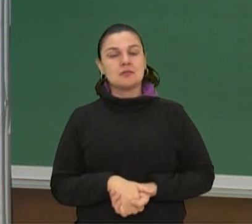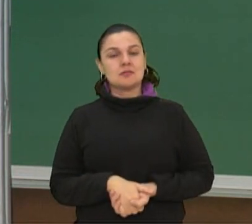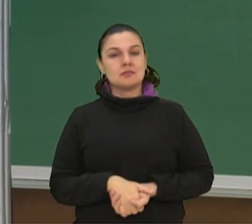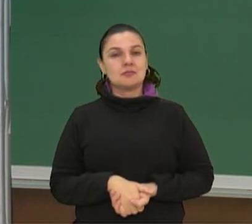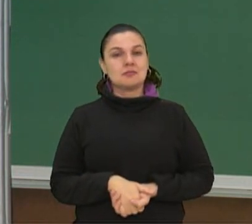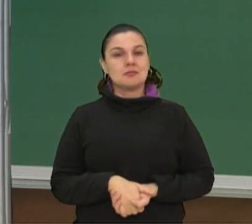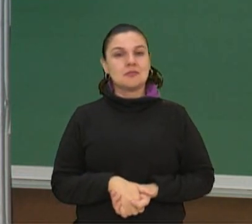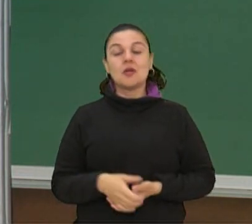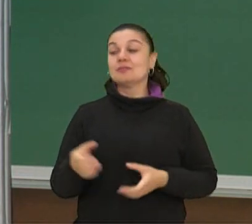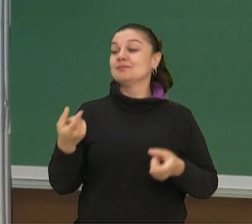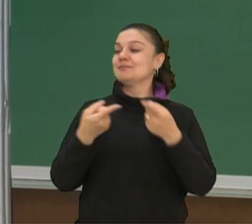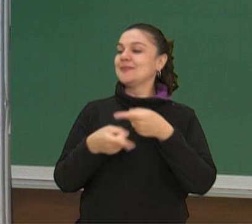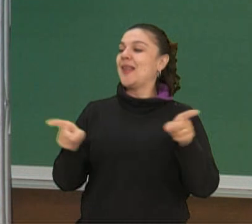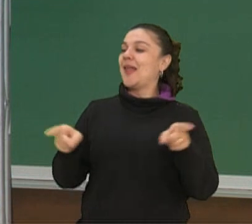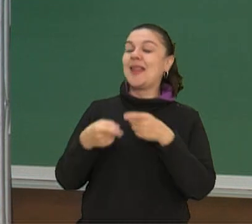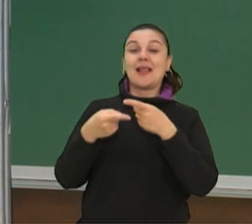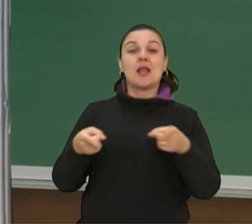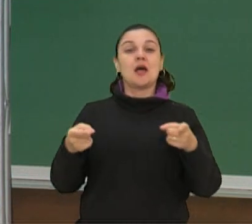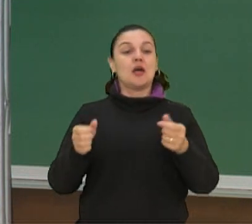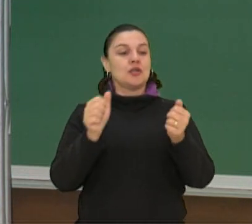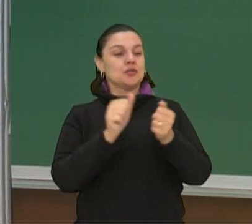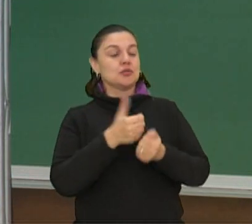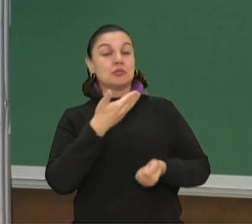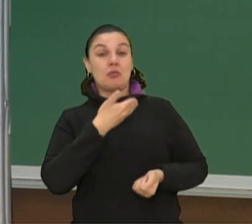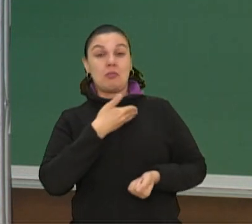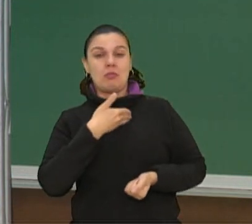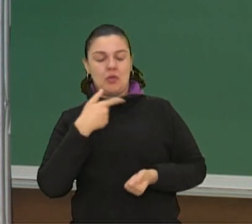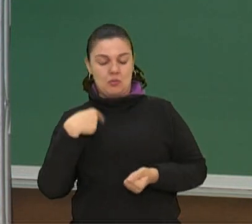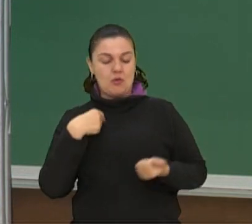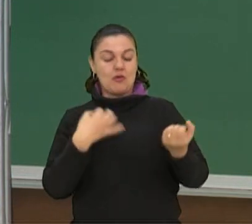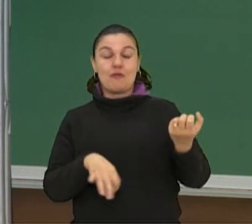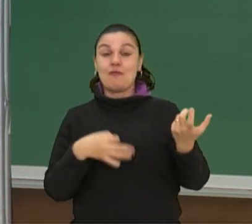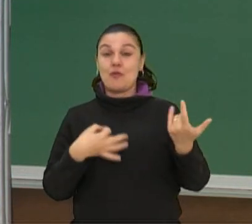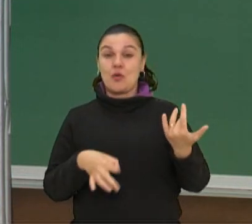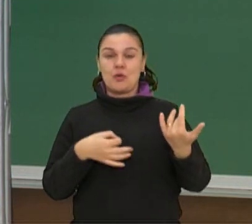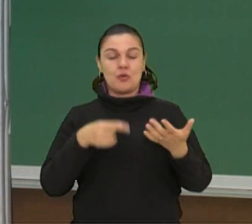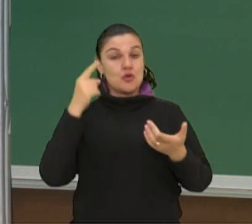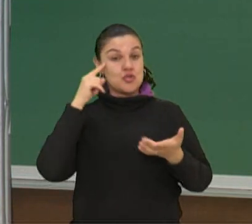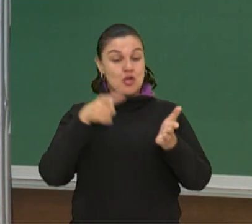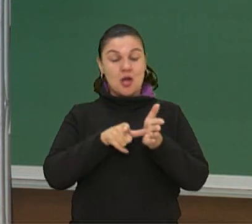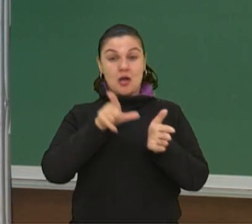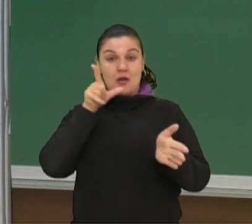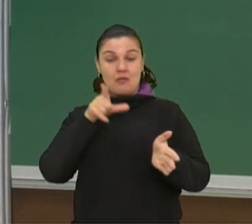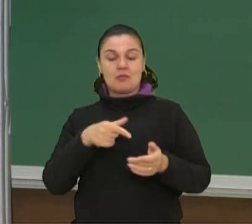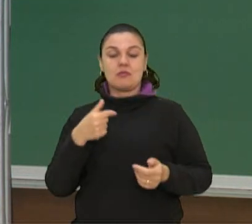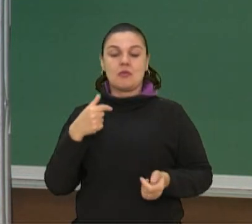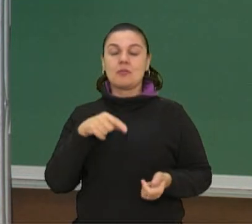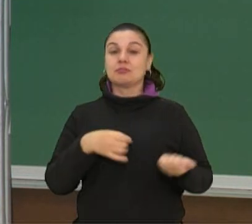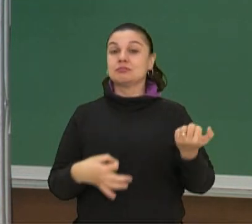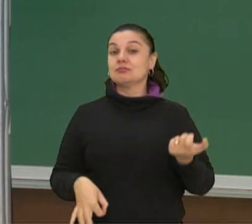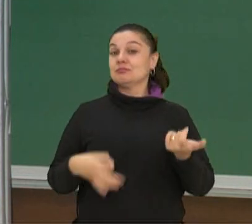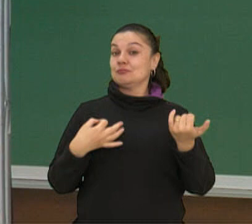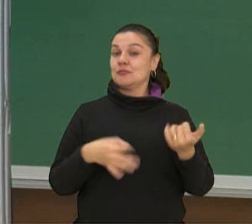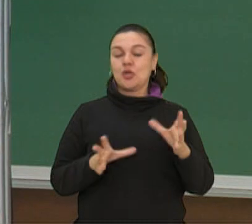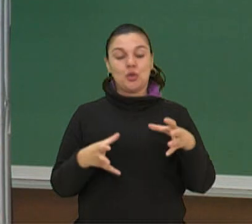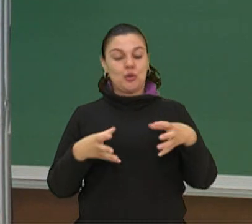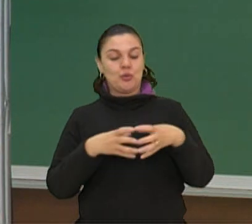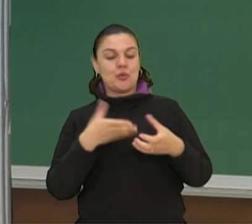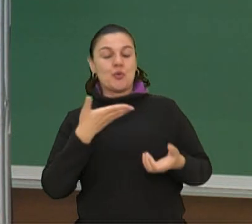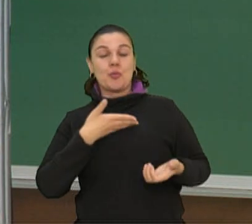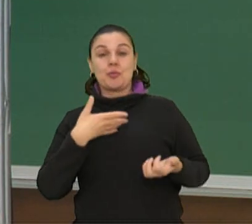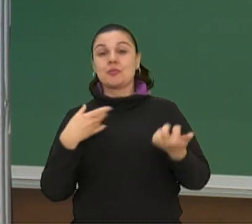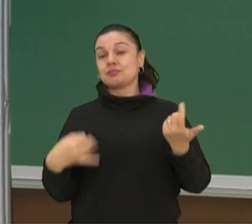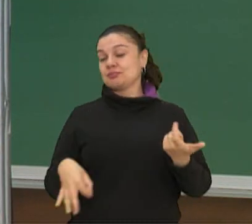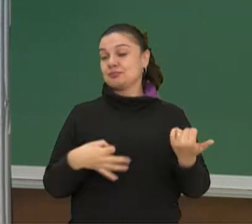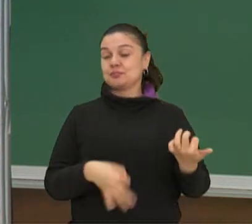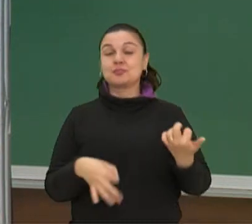observei a serenidade. Serenidade de saber que o outro dia não podia existir. E viveram